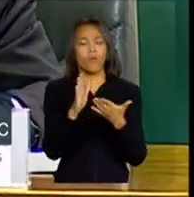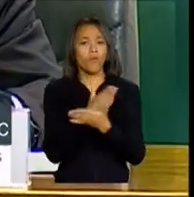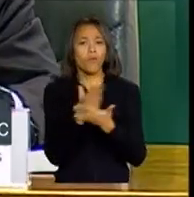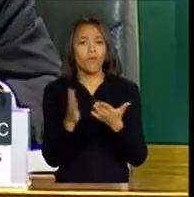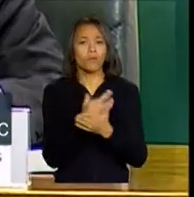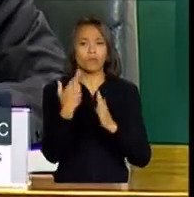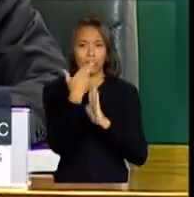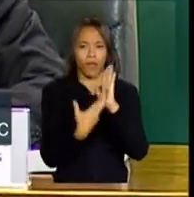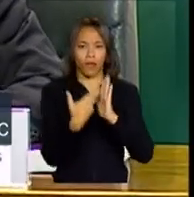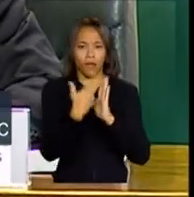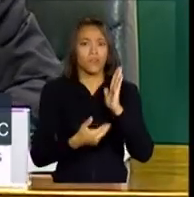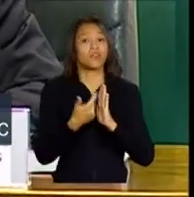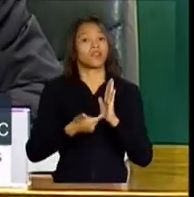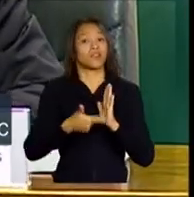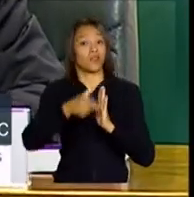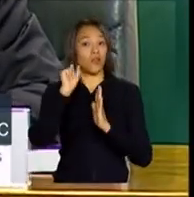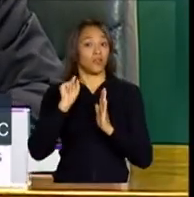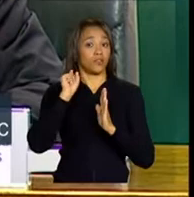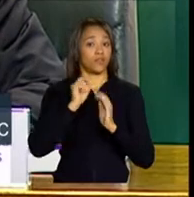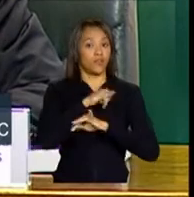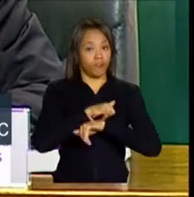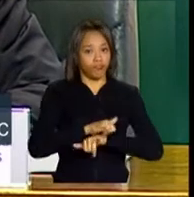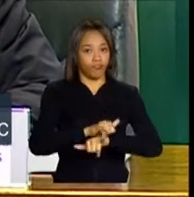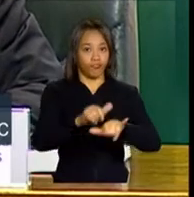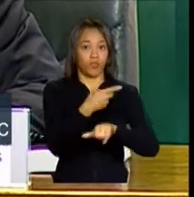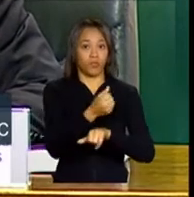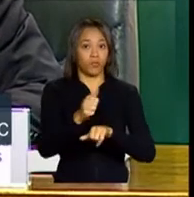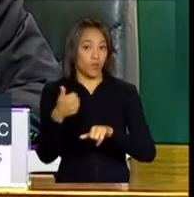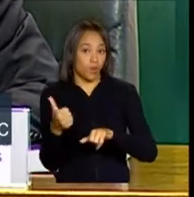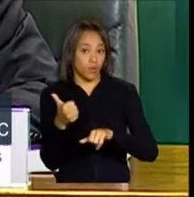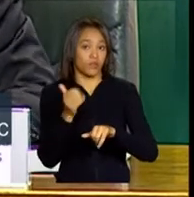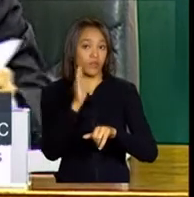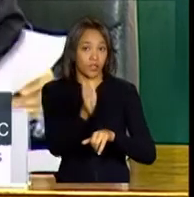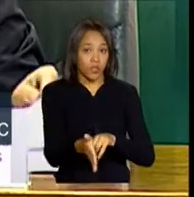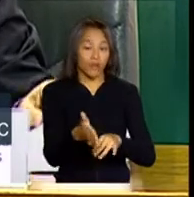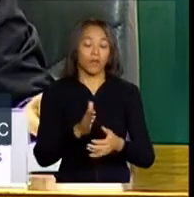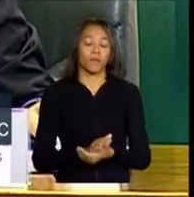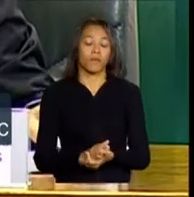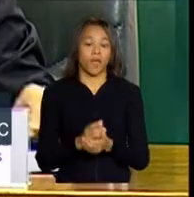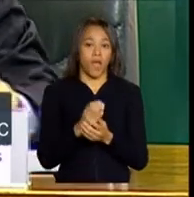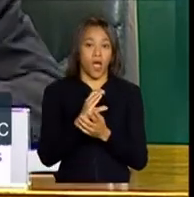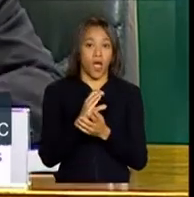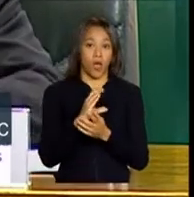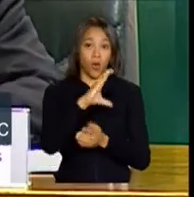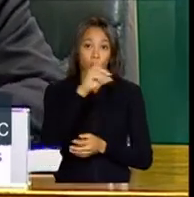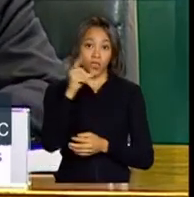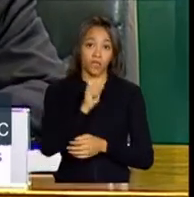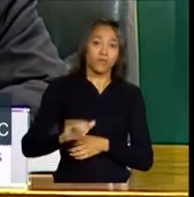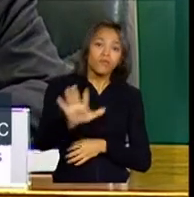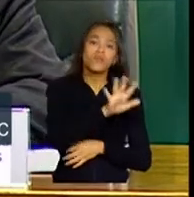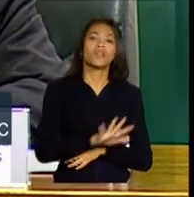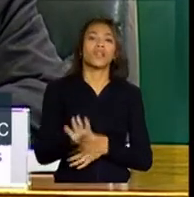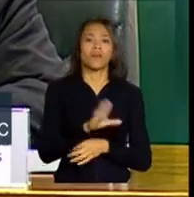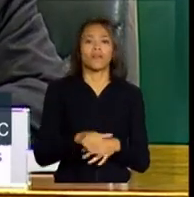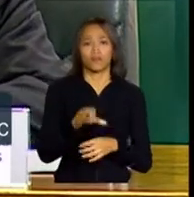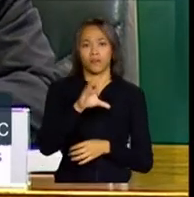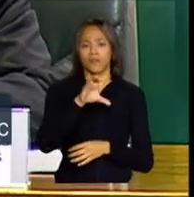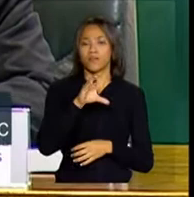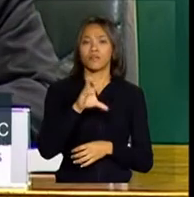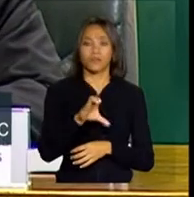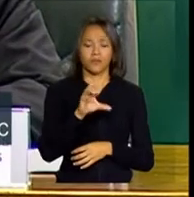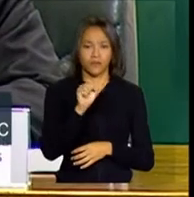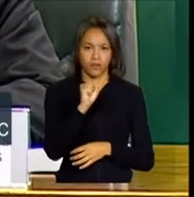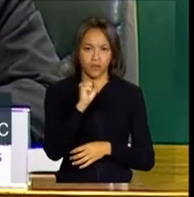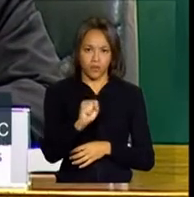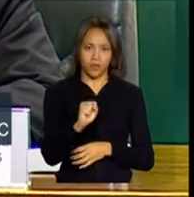anunciadas em outubro de 2011 conforme previsto a condenação Geral de contenciosos a cgc teve